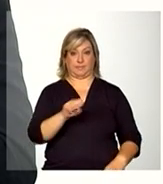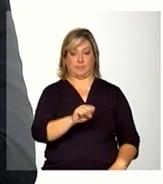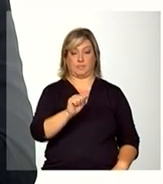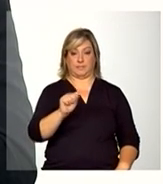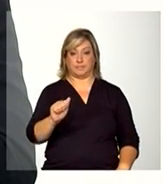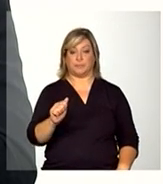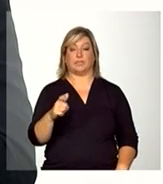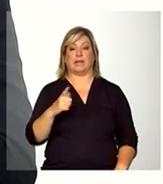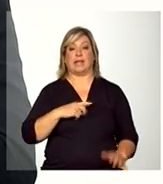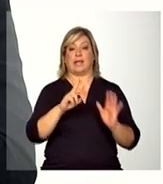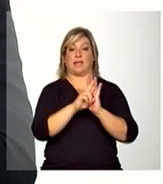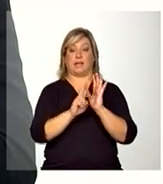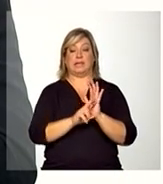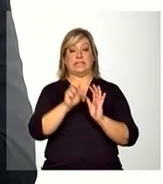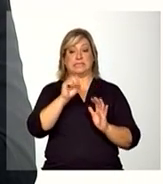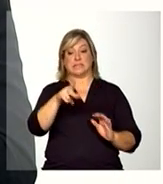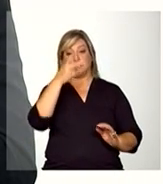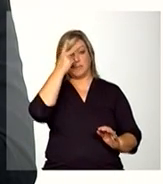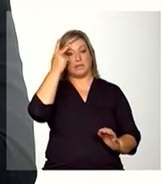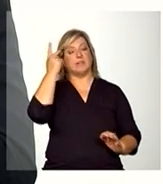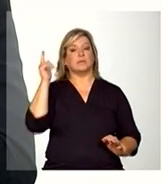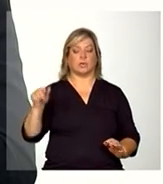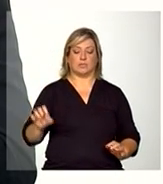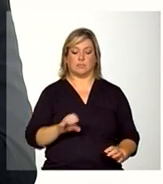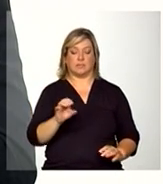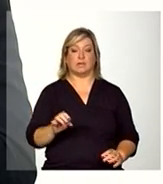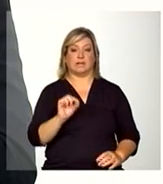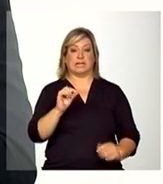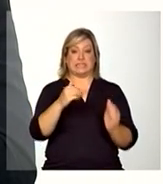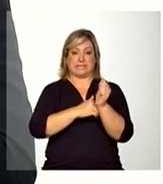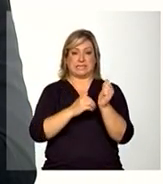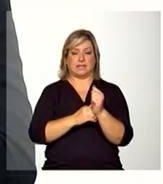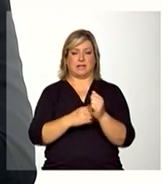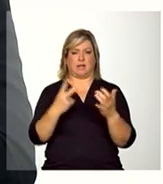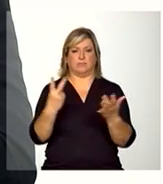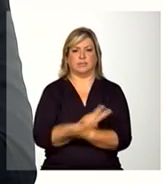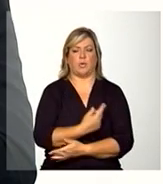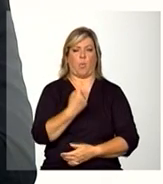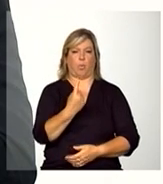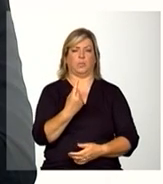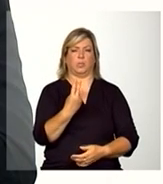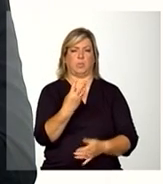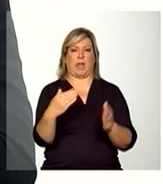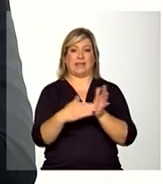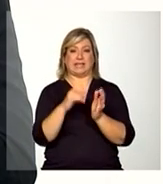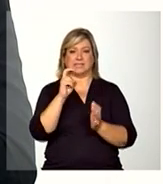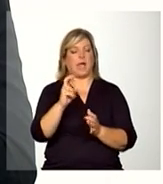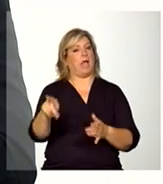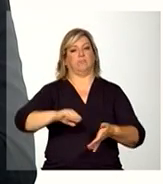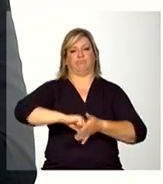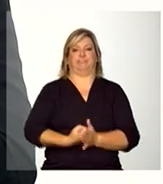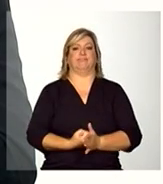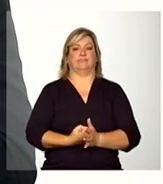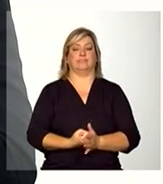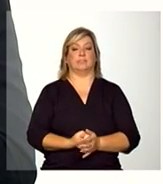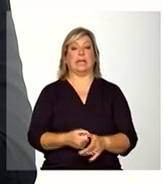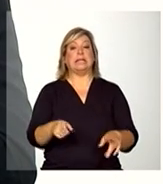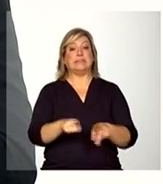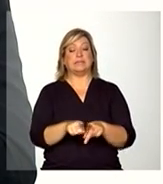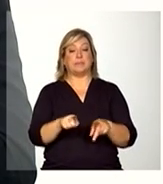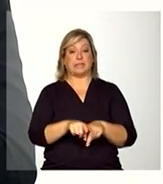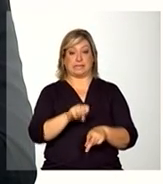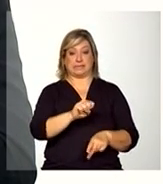usuário digite cinco vezes a senha incorreta a o usuário é bloqueado um outro processo de bloqueio do